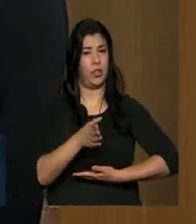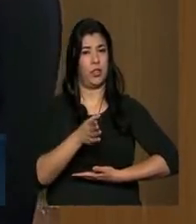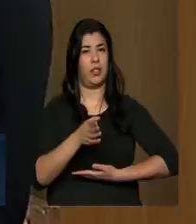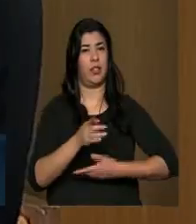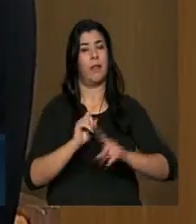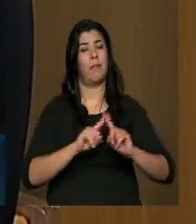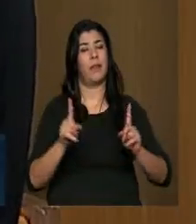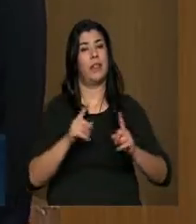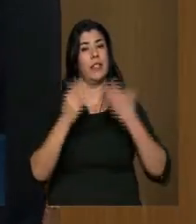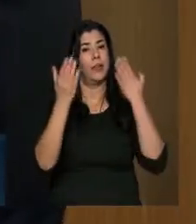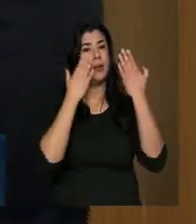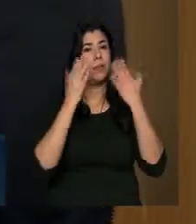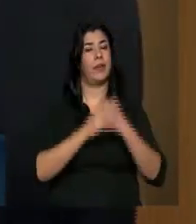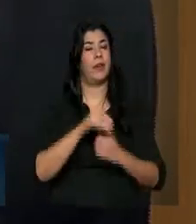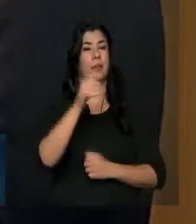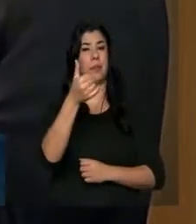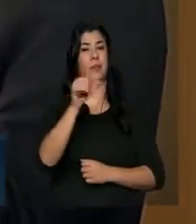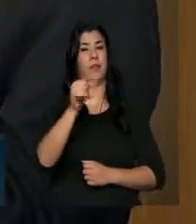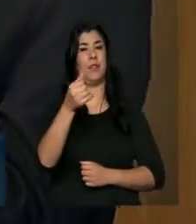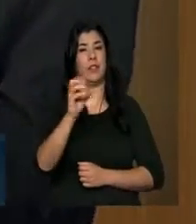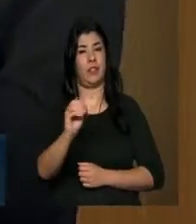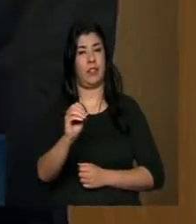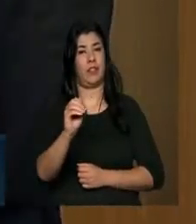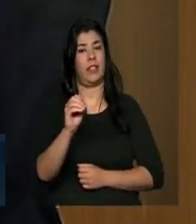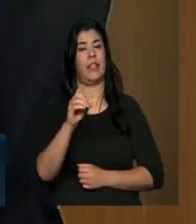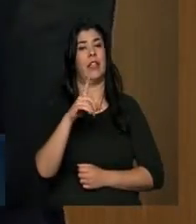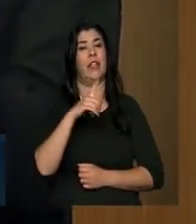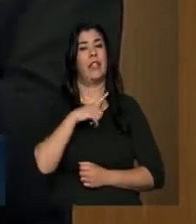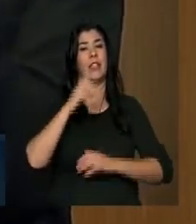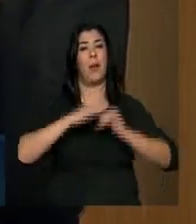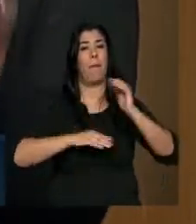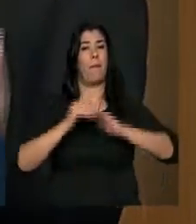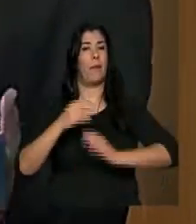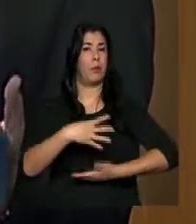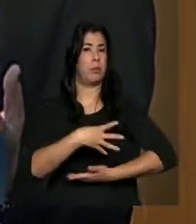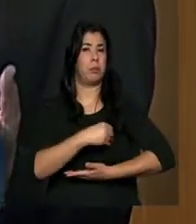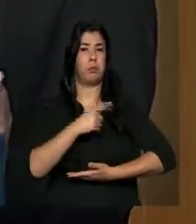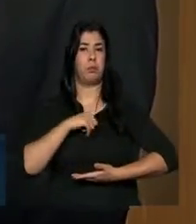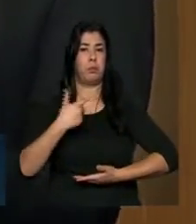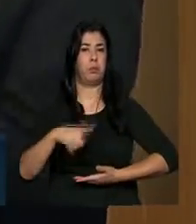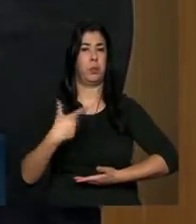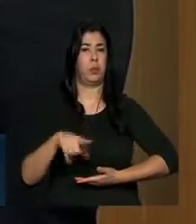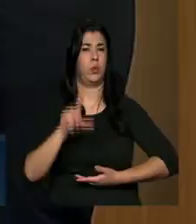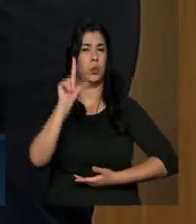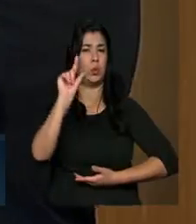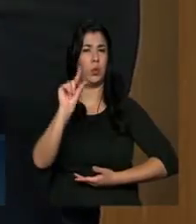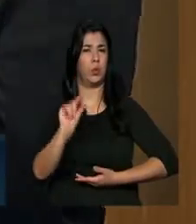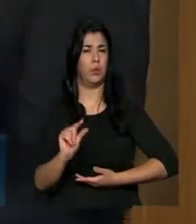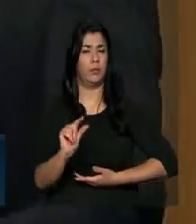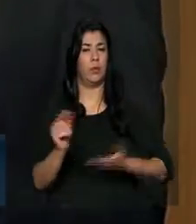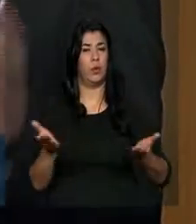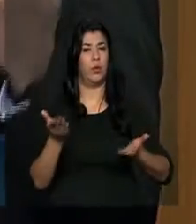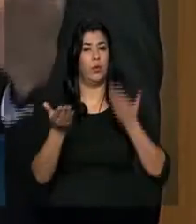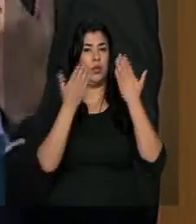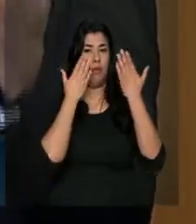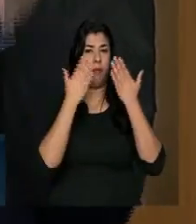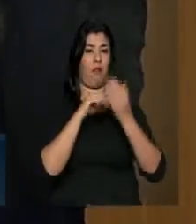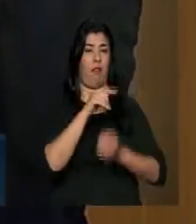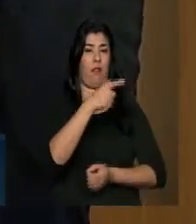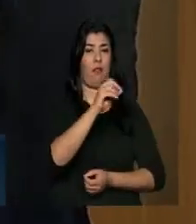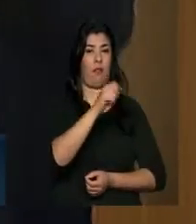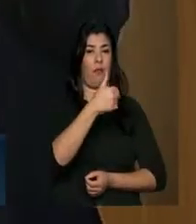prática do aleitamento materno era uma prática quase que em extinção no Brasil. Então, hoje, nós